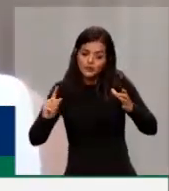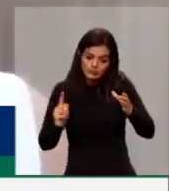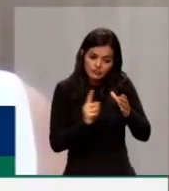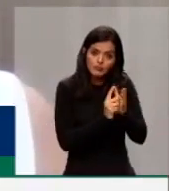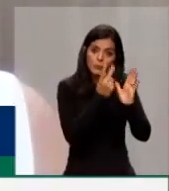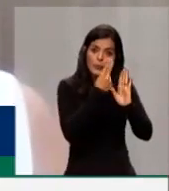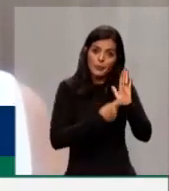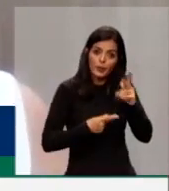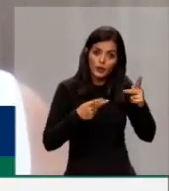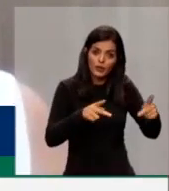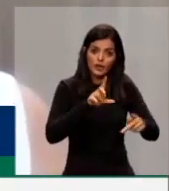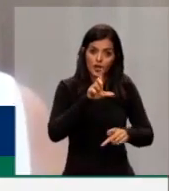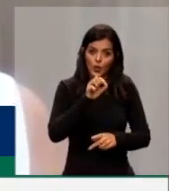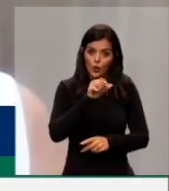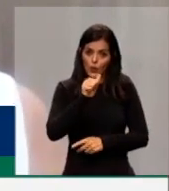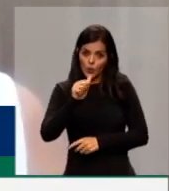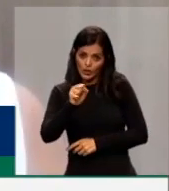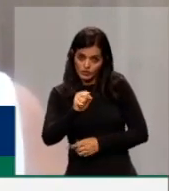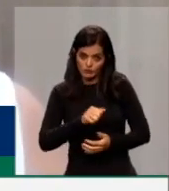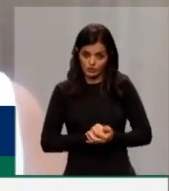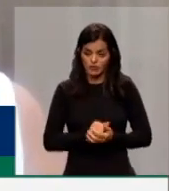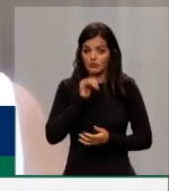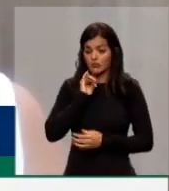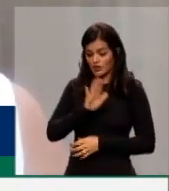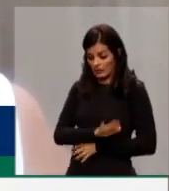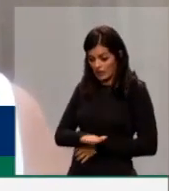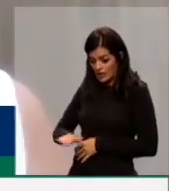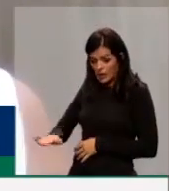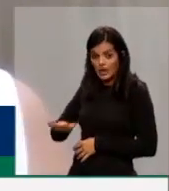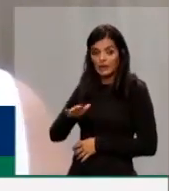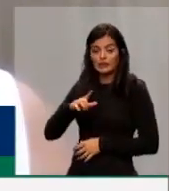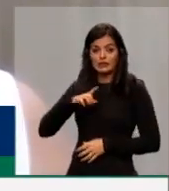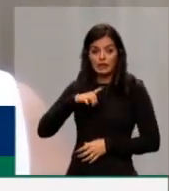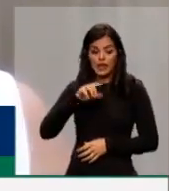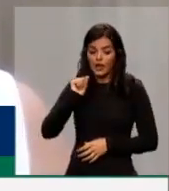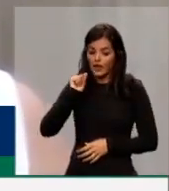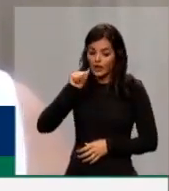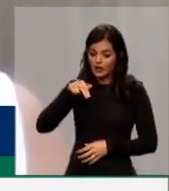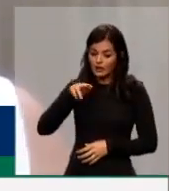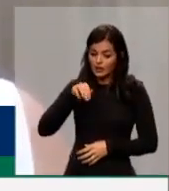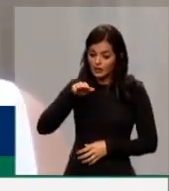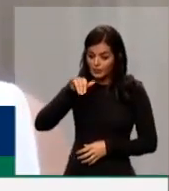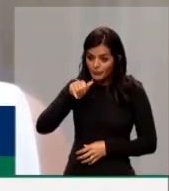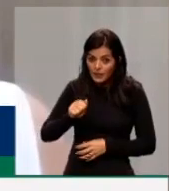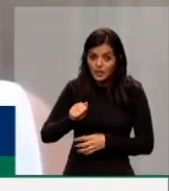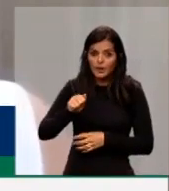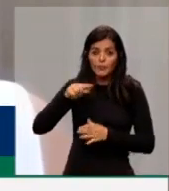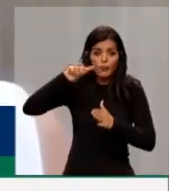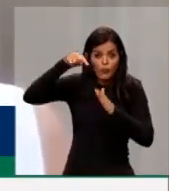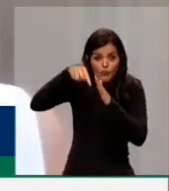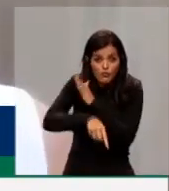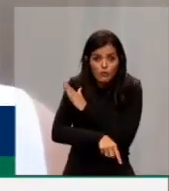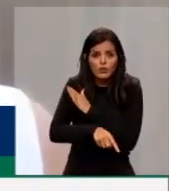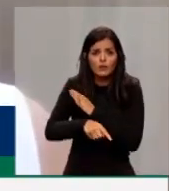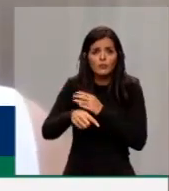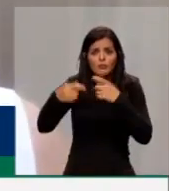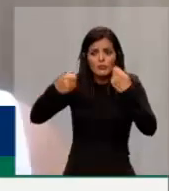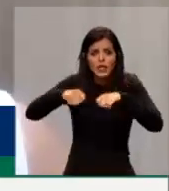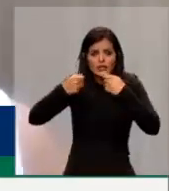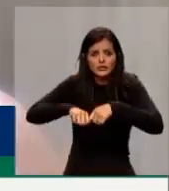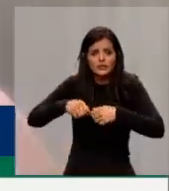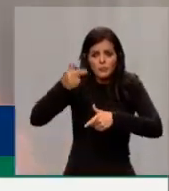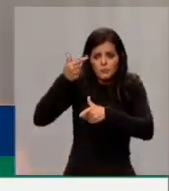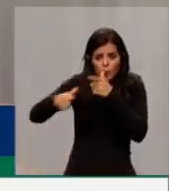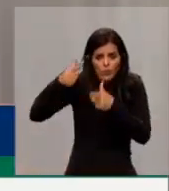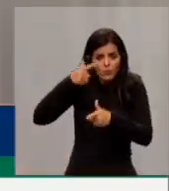Que ele não precise, que uma criança com anemia falciforme não precisa ter sequela para